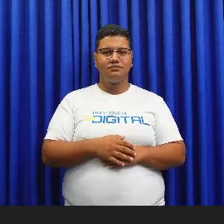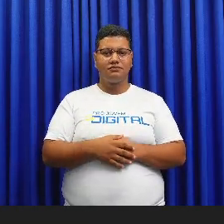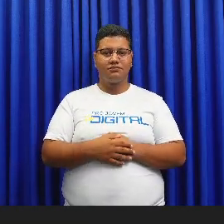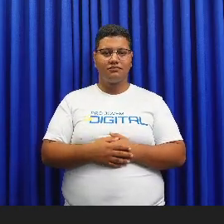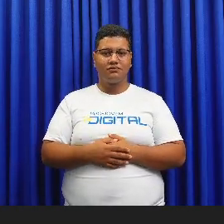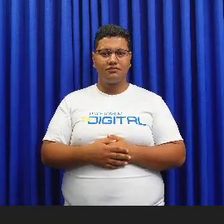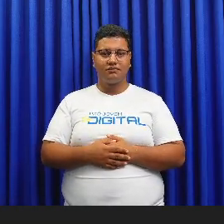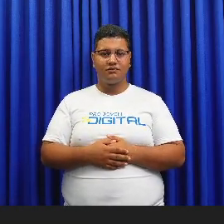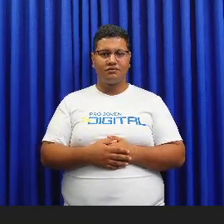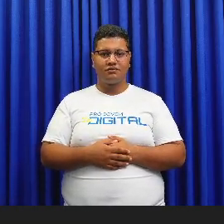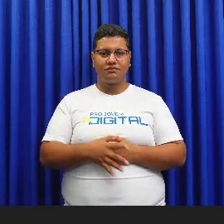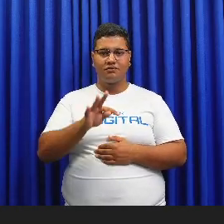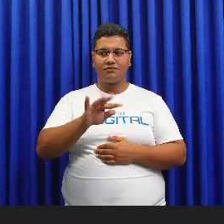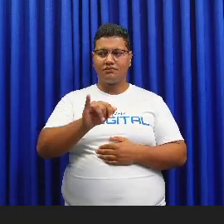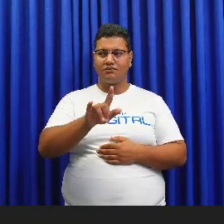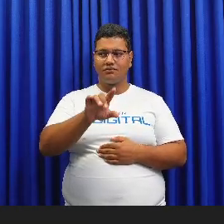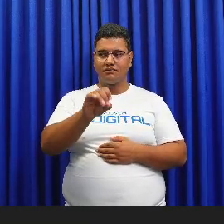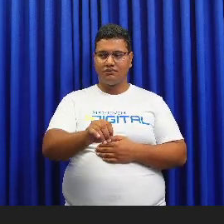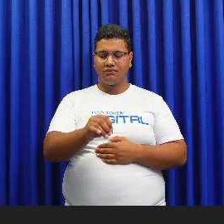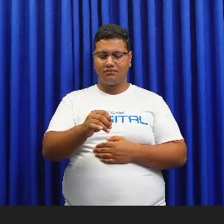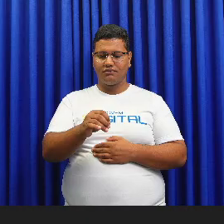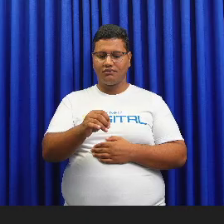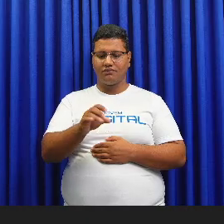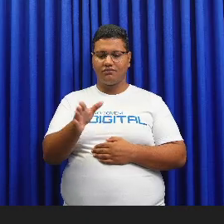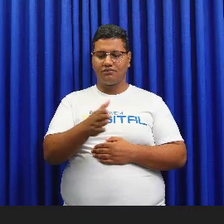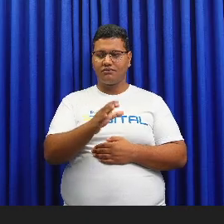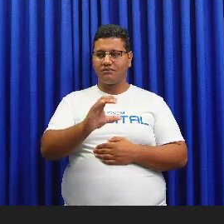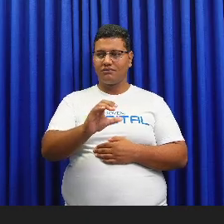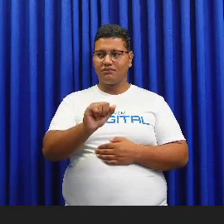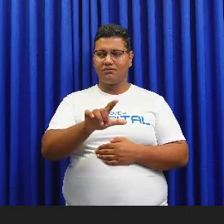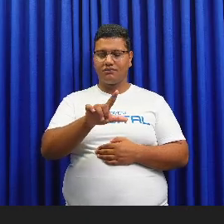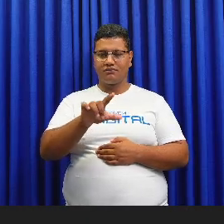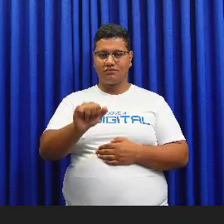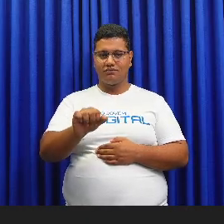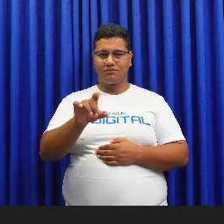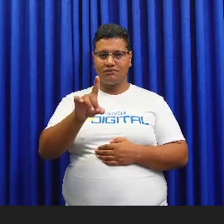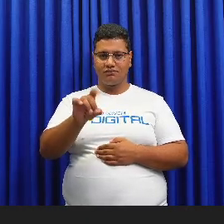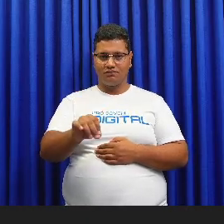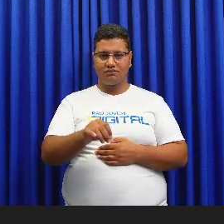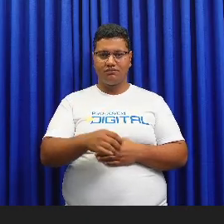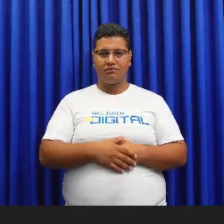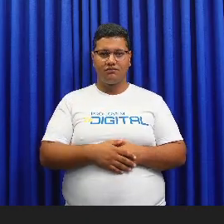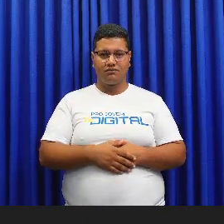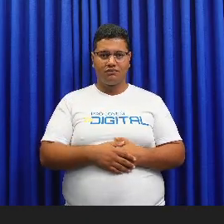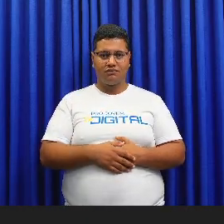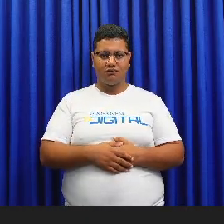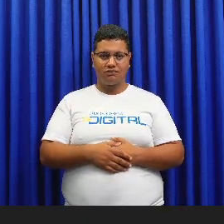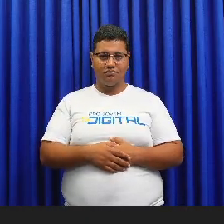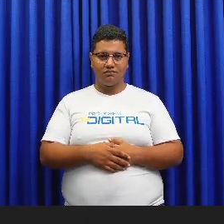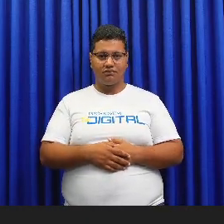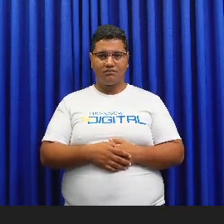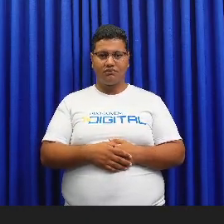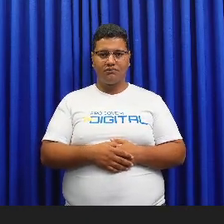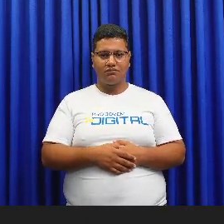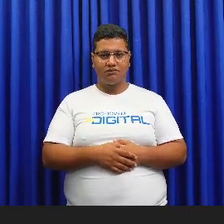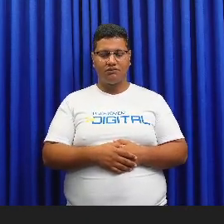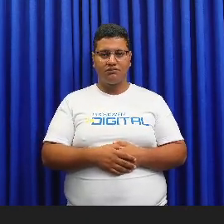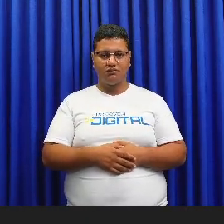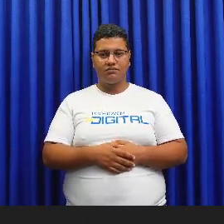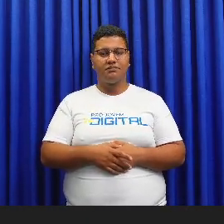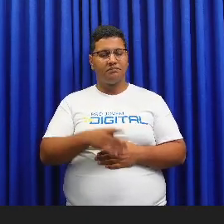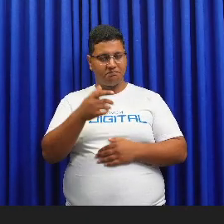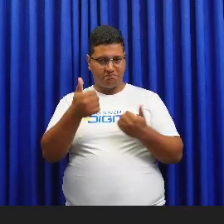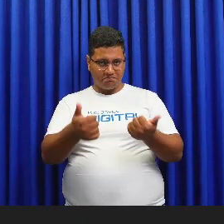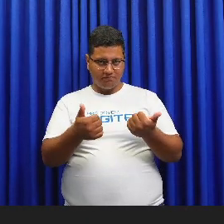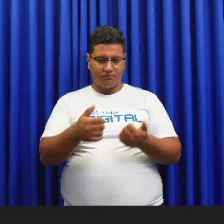de Thiago Calado. Vamos lá, o nome dele é Thiago Calado.